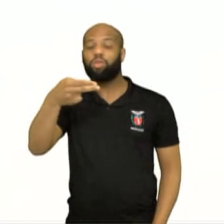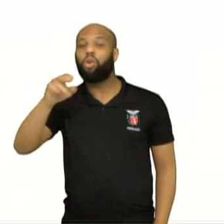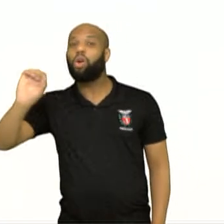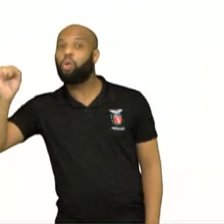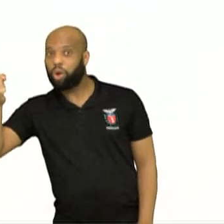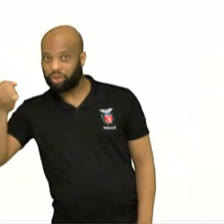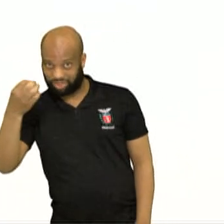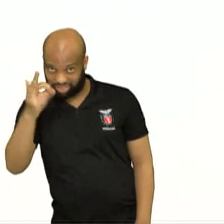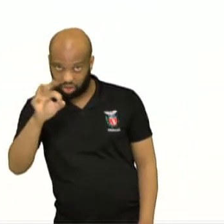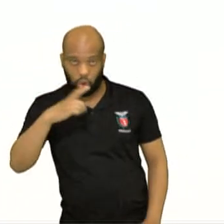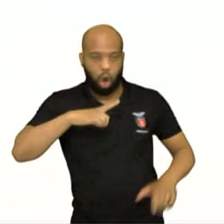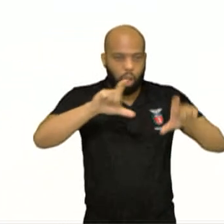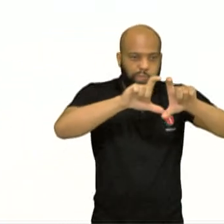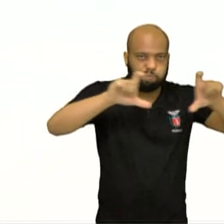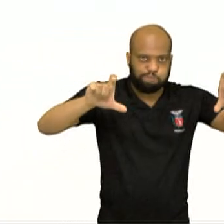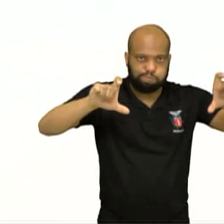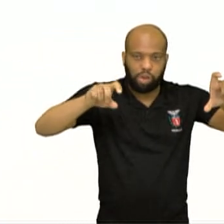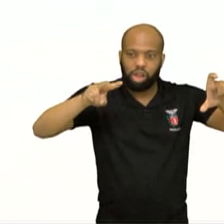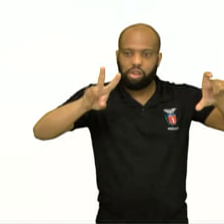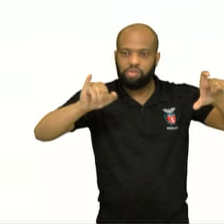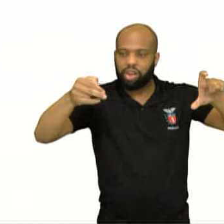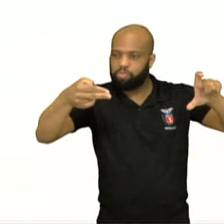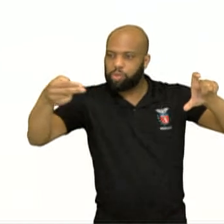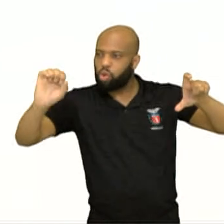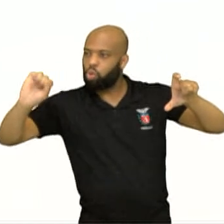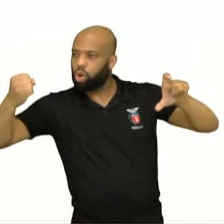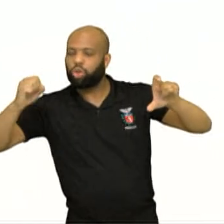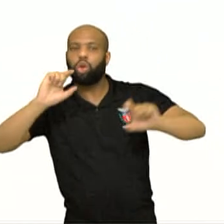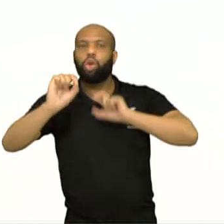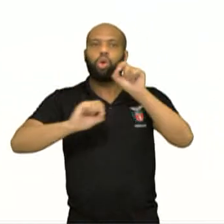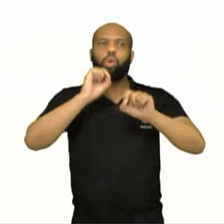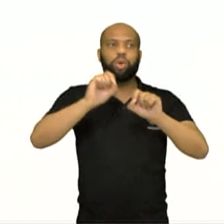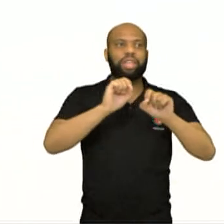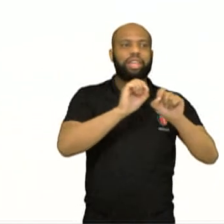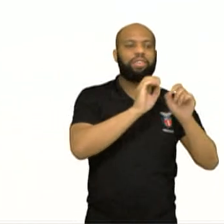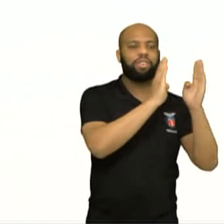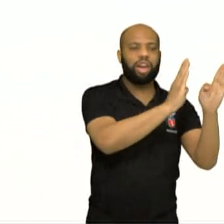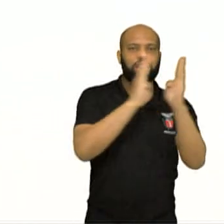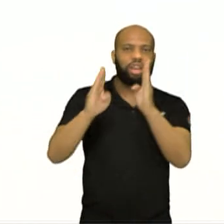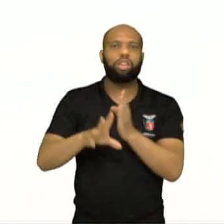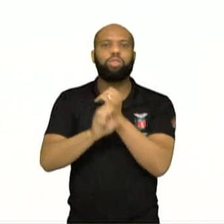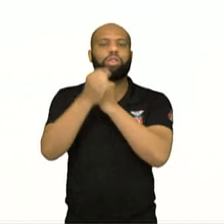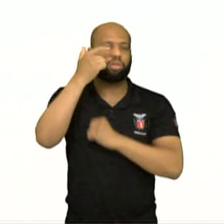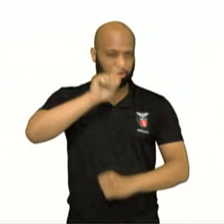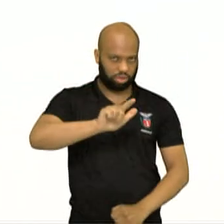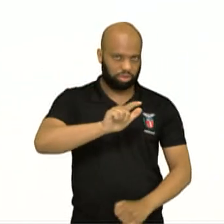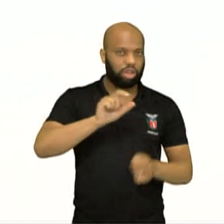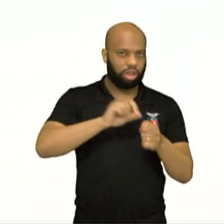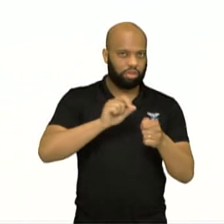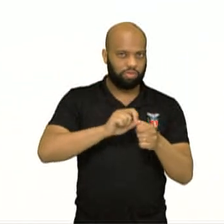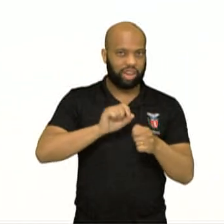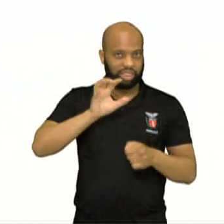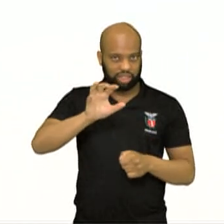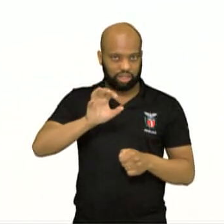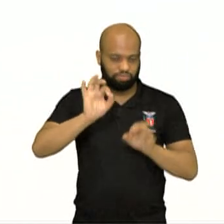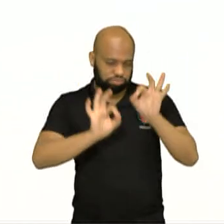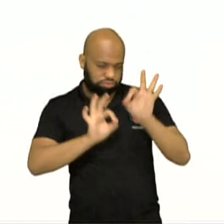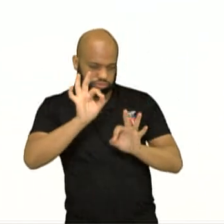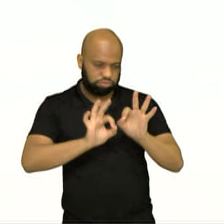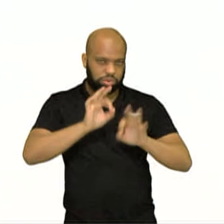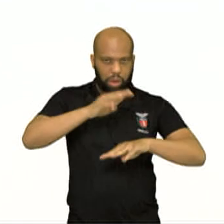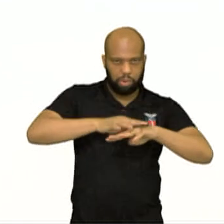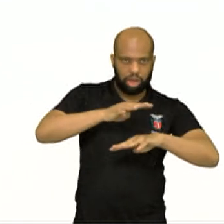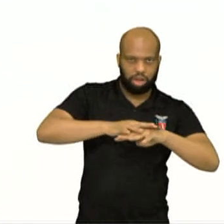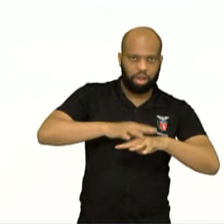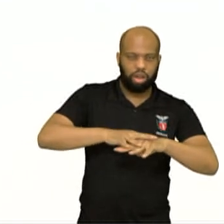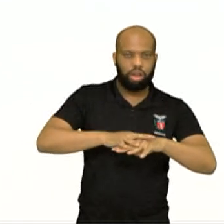8, entendeu? Que nota ela tirou em cada fase? Faça a tradução aí dos valores